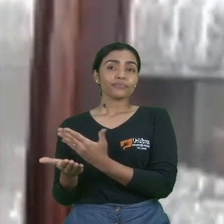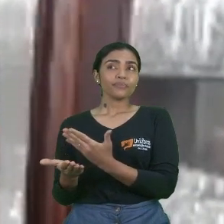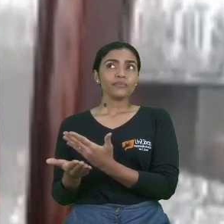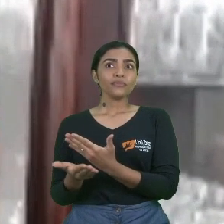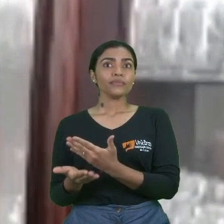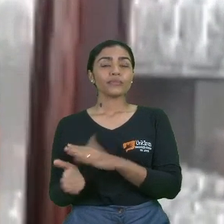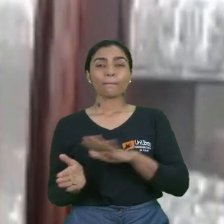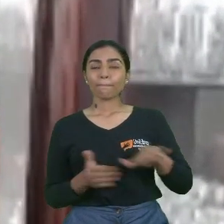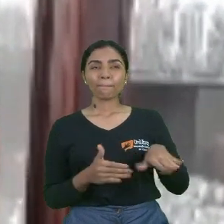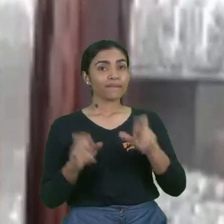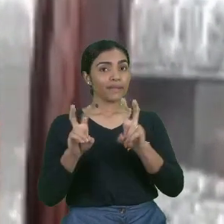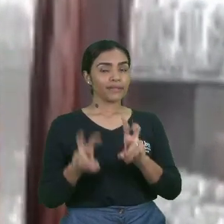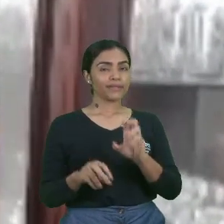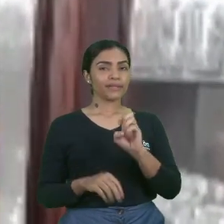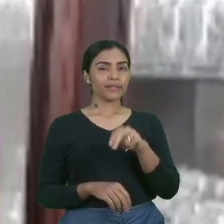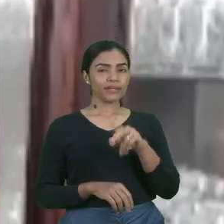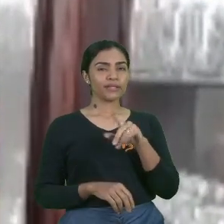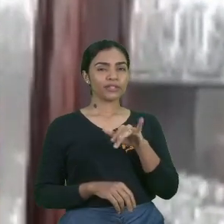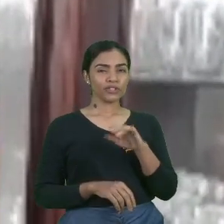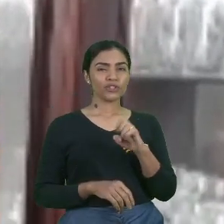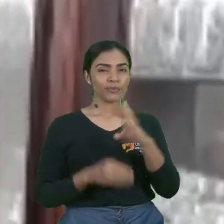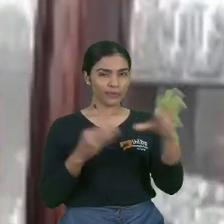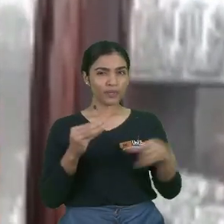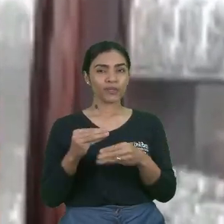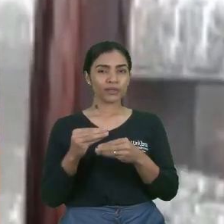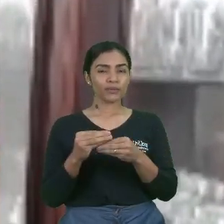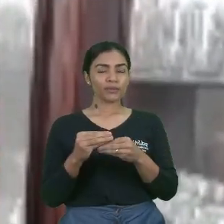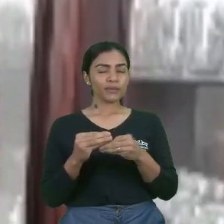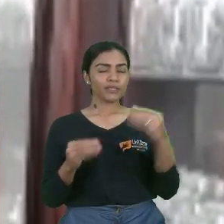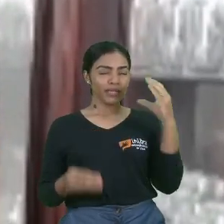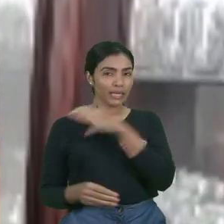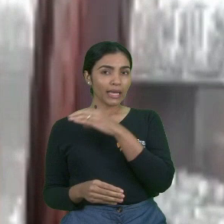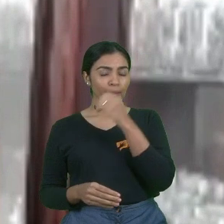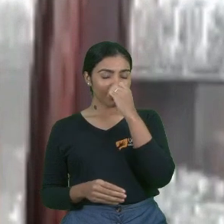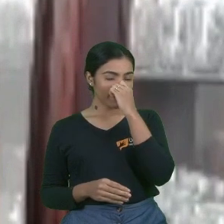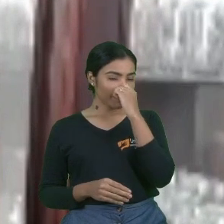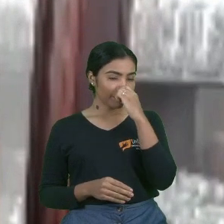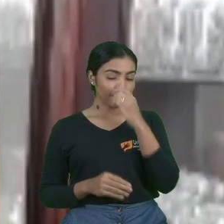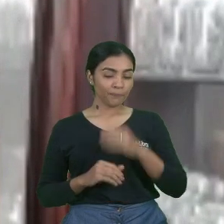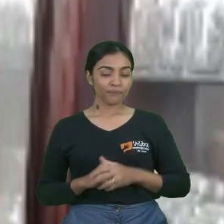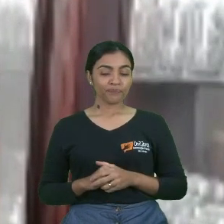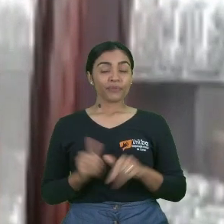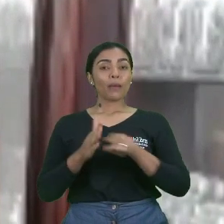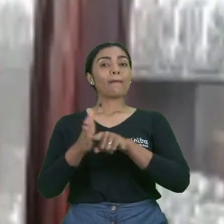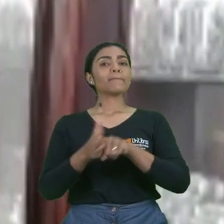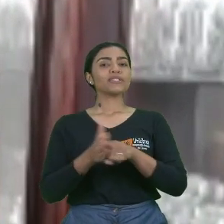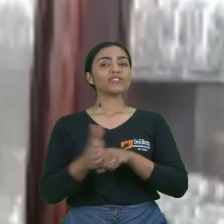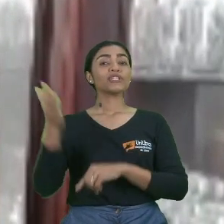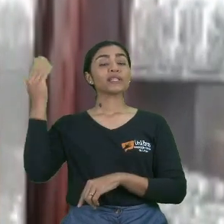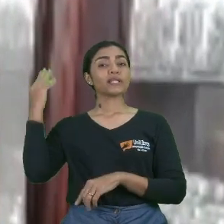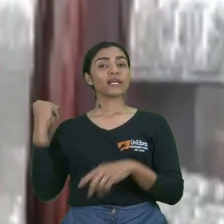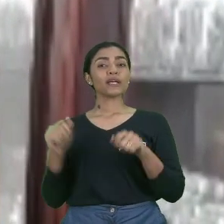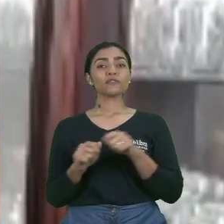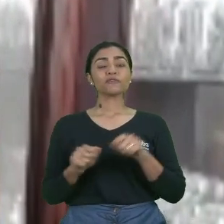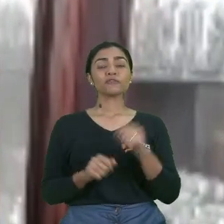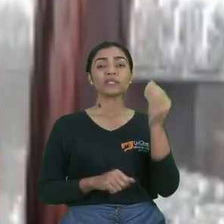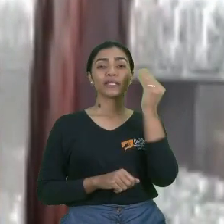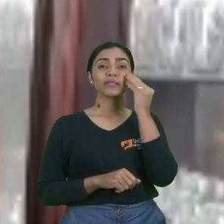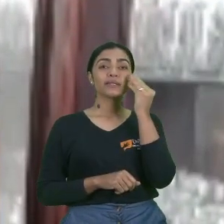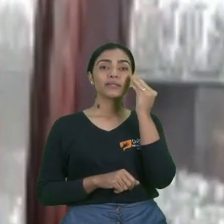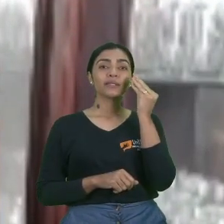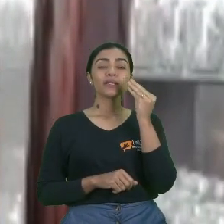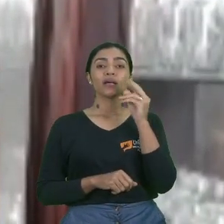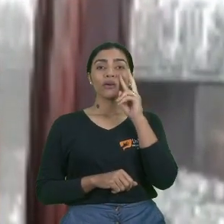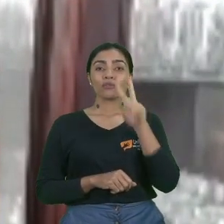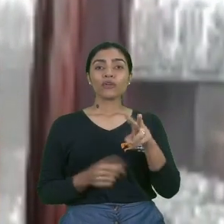o texto fazer um rápida junção que eu faço questão de fazer uma Precisa que eu fiz tentando ver